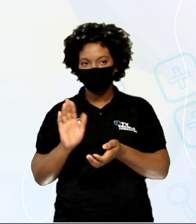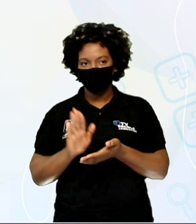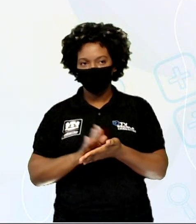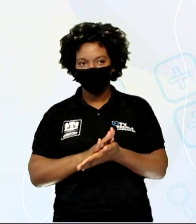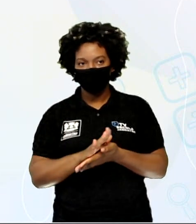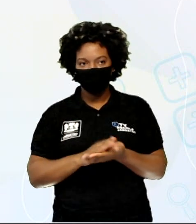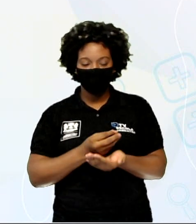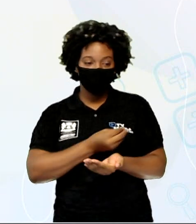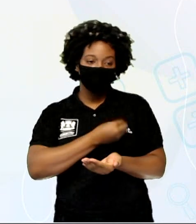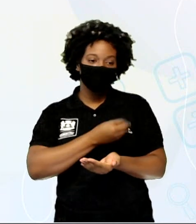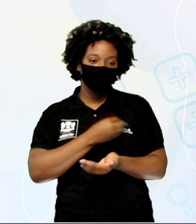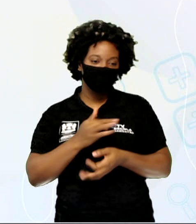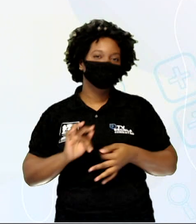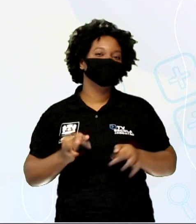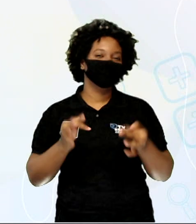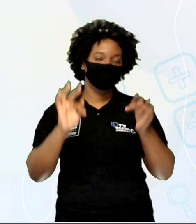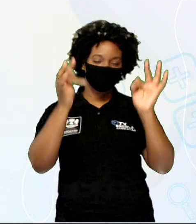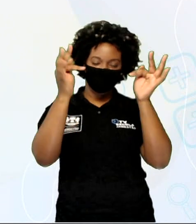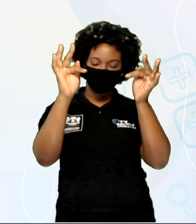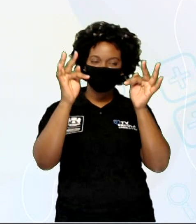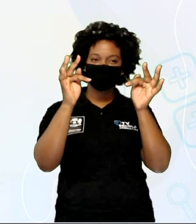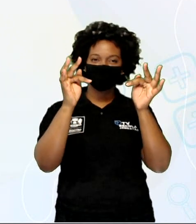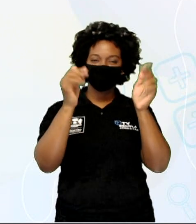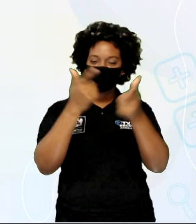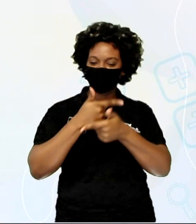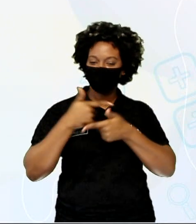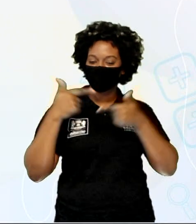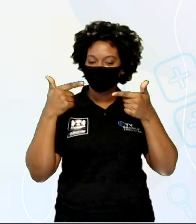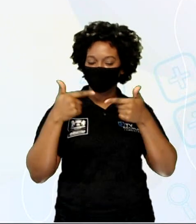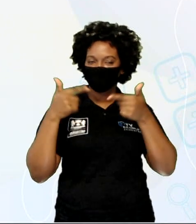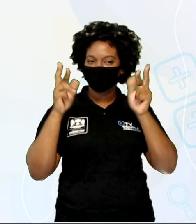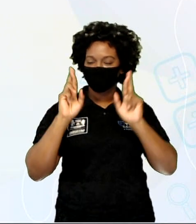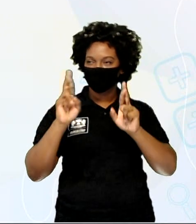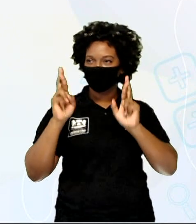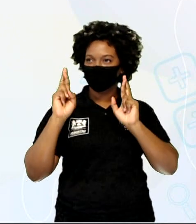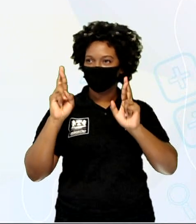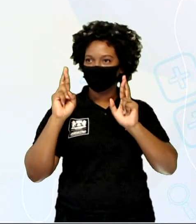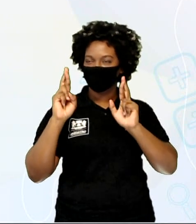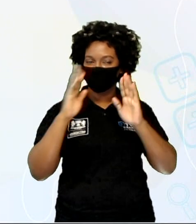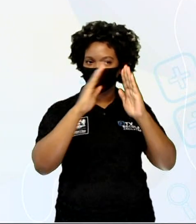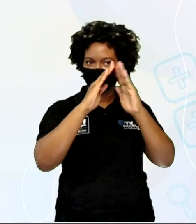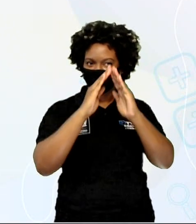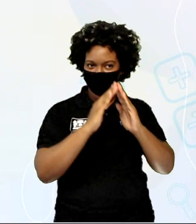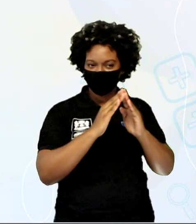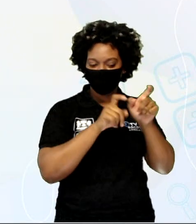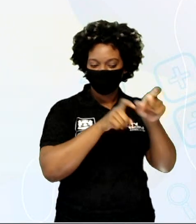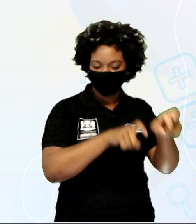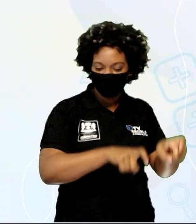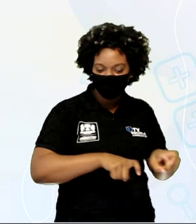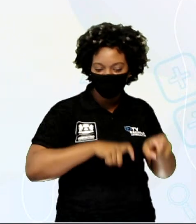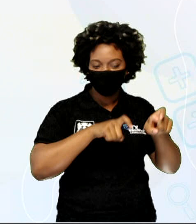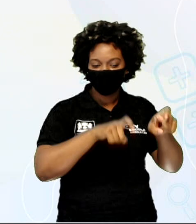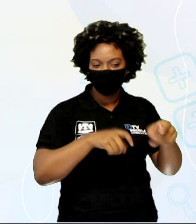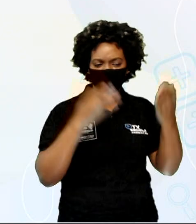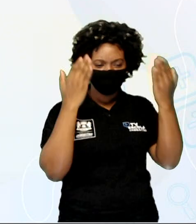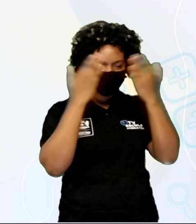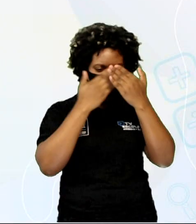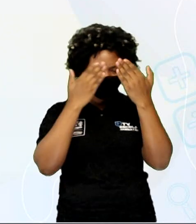vivo contente e feliz com a sorte, morando no campo, sem ver a